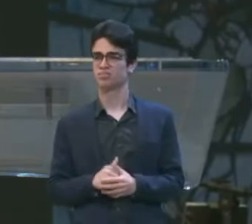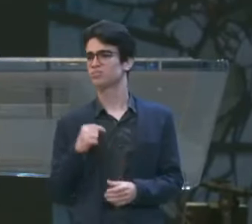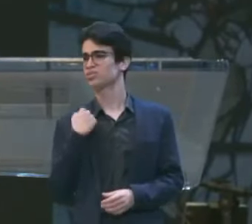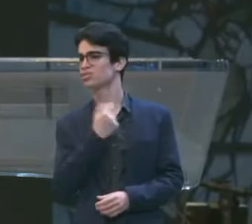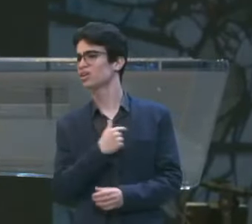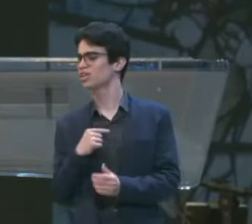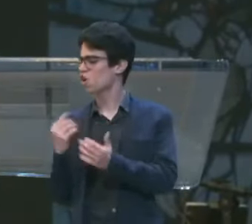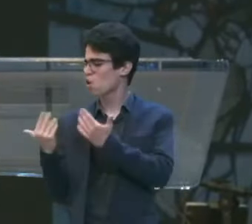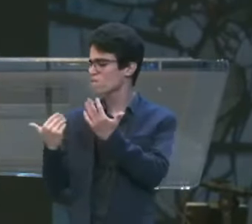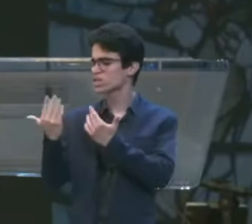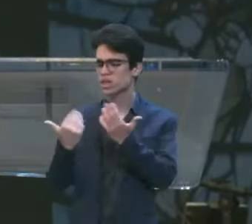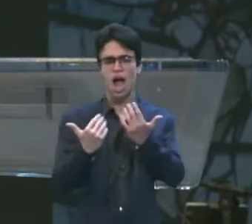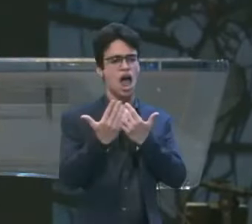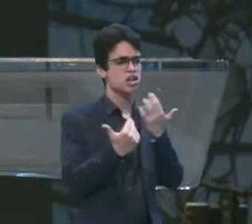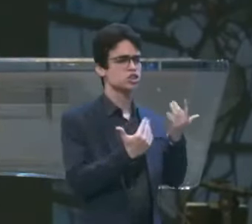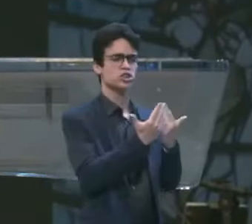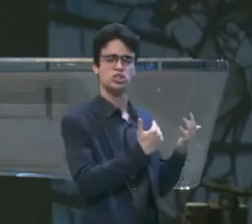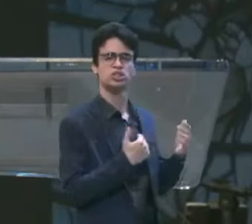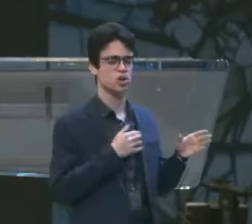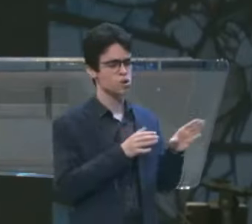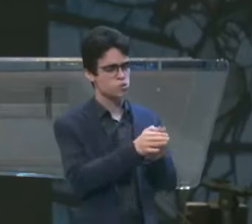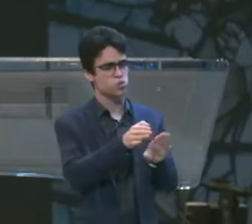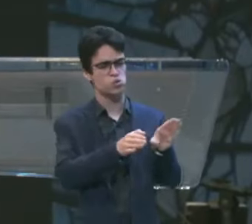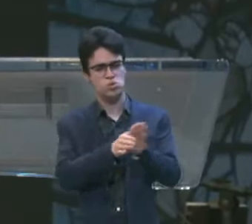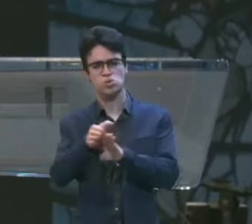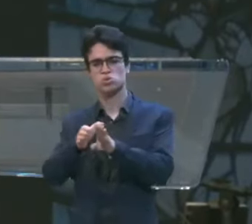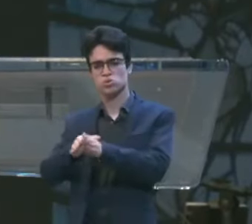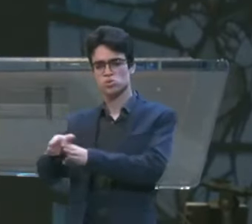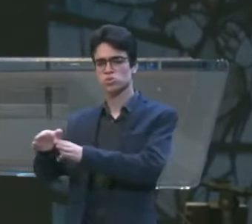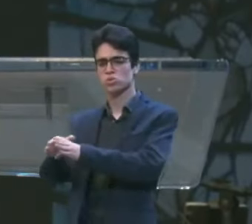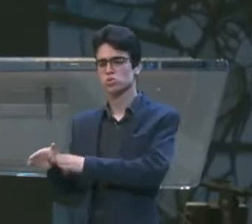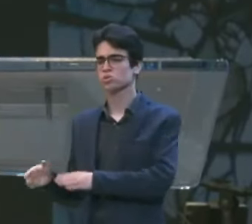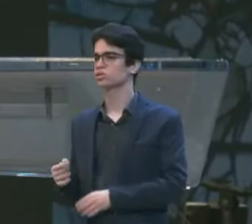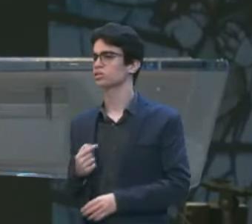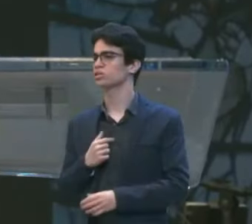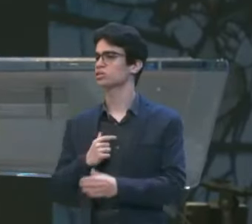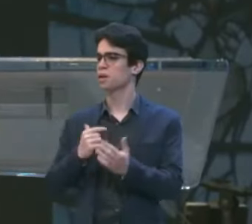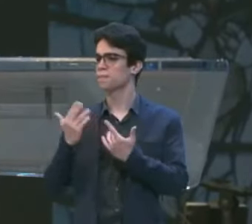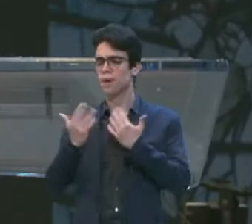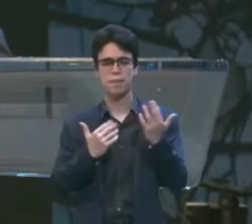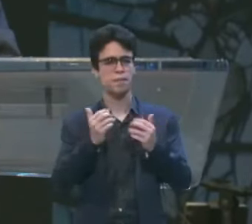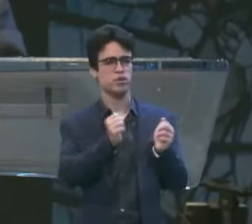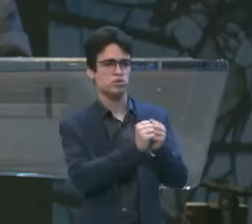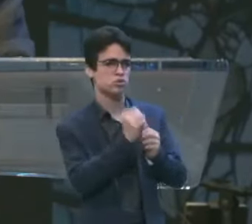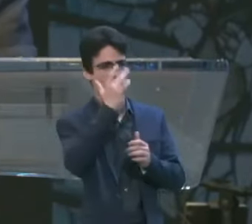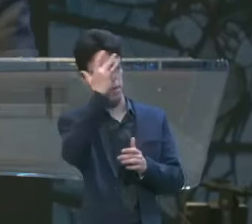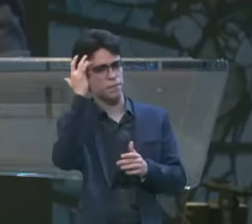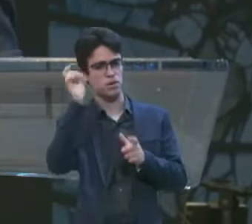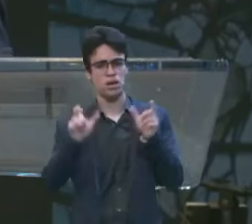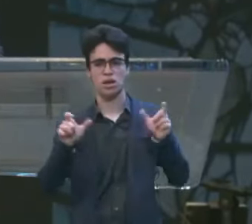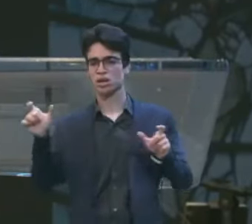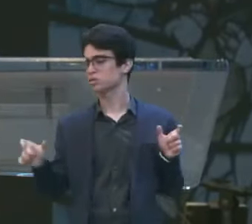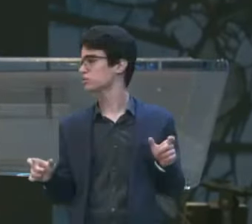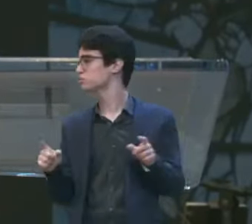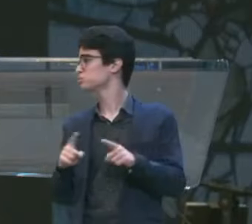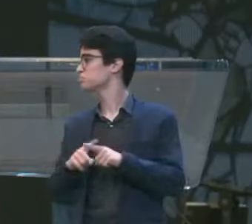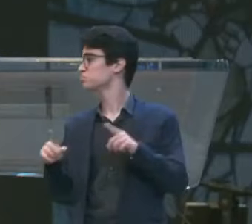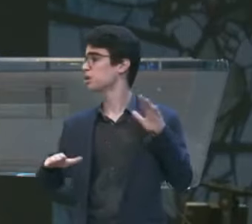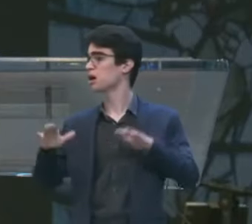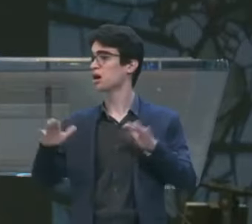muitos irmãos, aconselhamos muitos irmãos, entrevistamos muitos irmãos, e muitos ainda